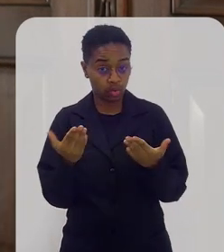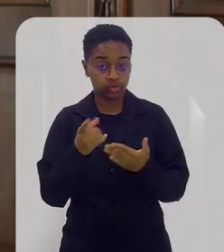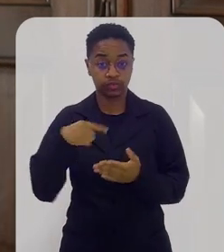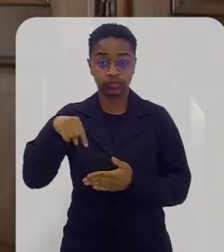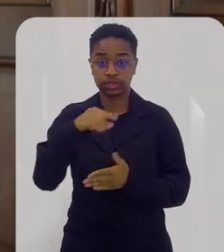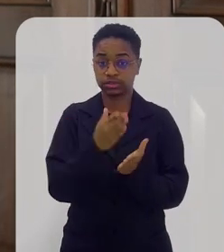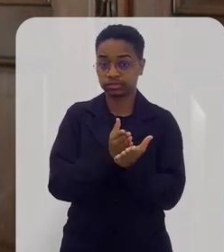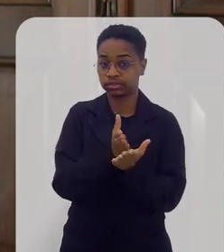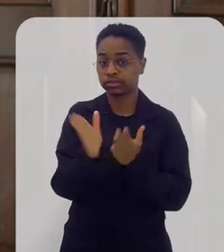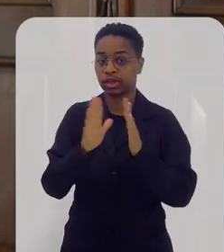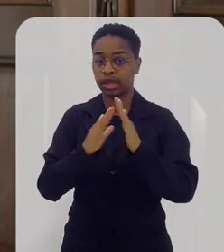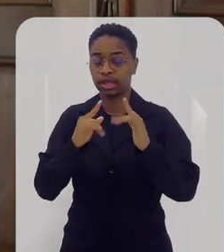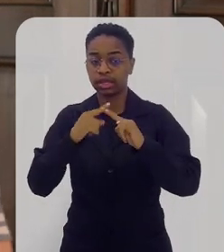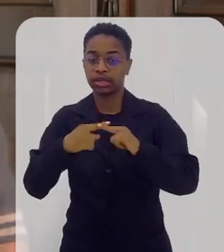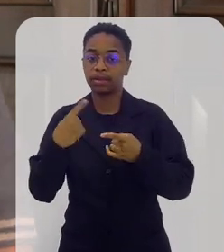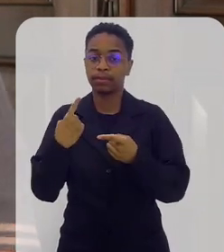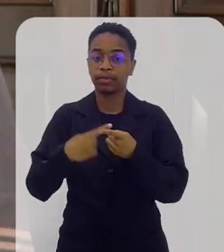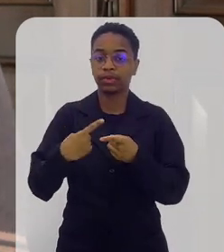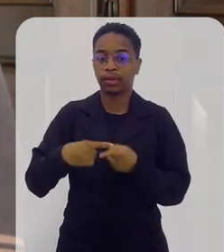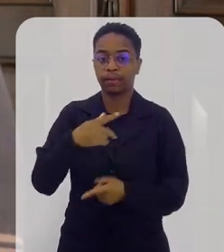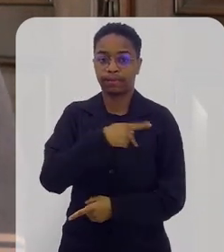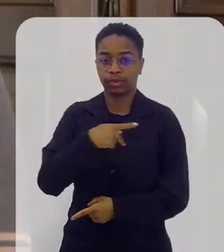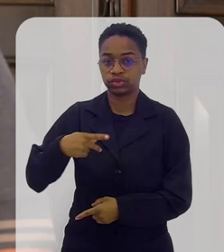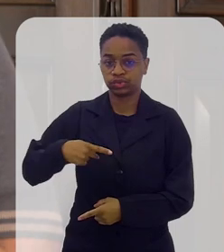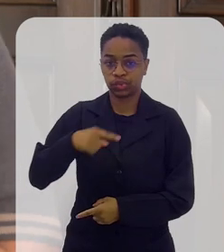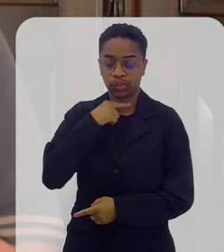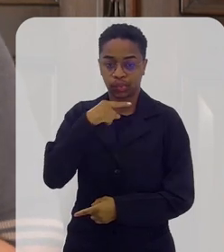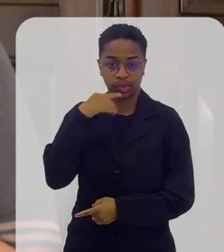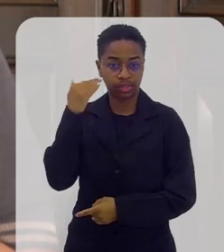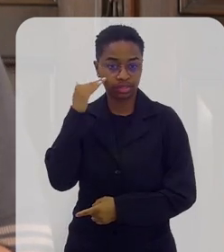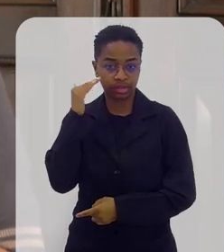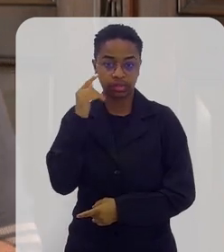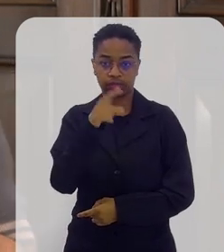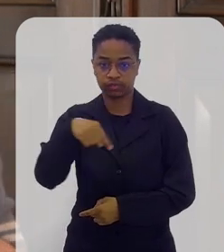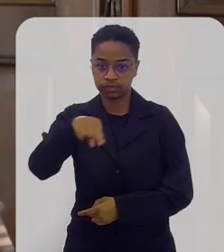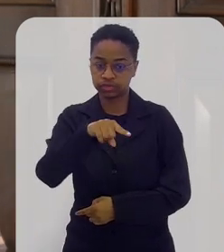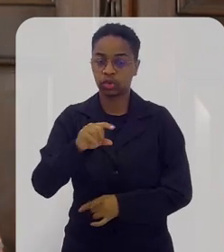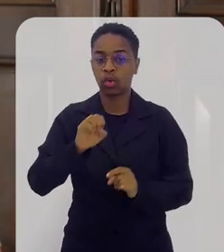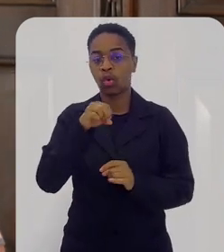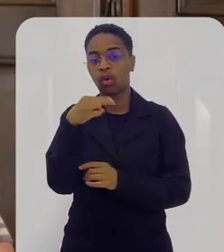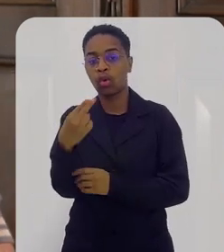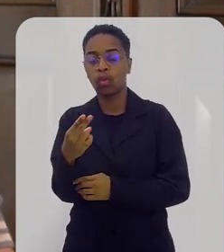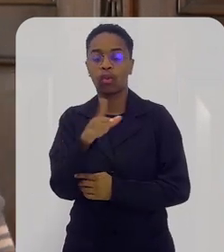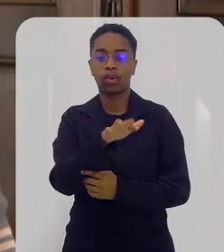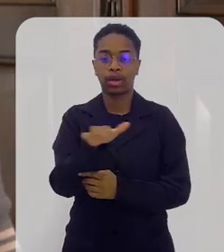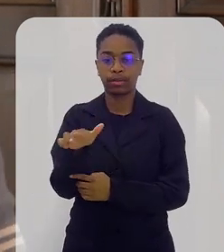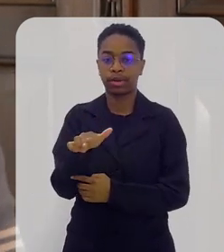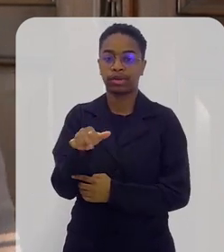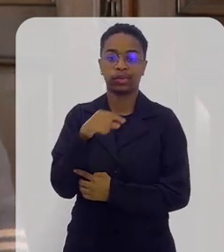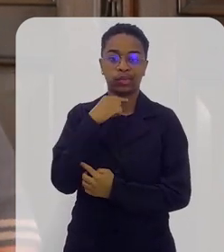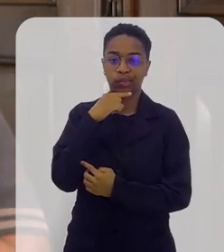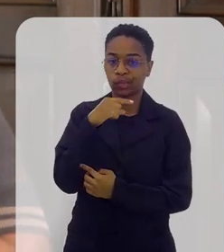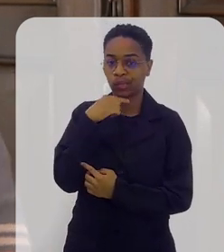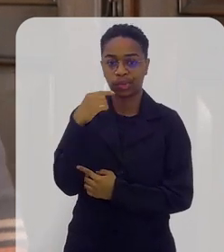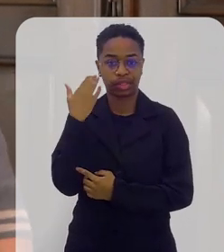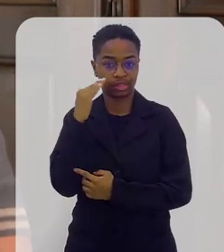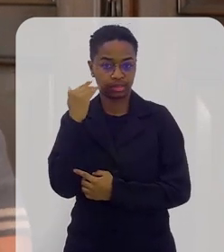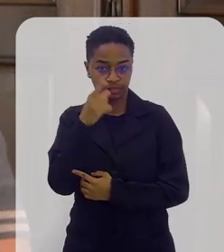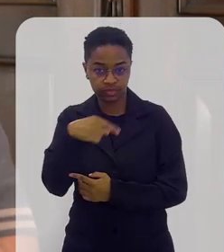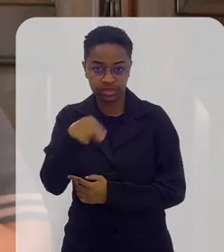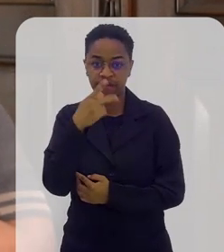da igreja porque aquele pastor não teve compreensão com você, aquela irmãzinha, ao invés de ser pé de fogo, tem boca de